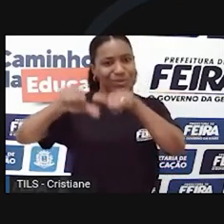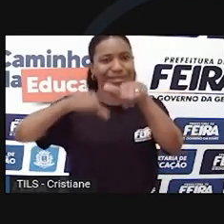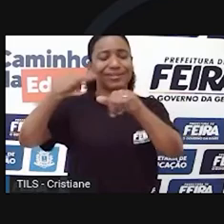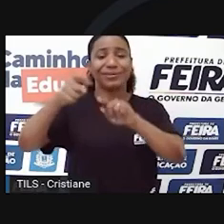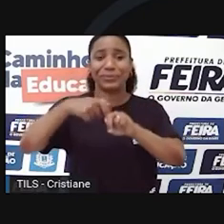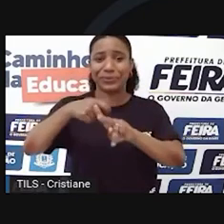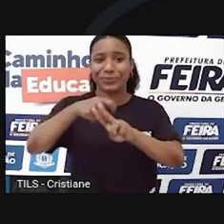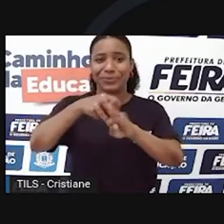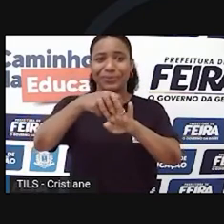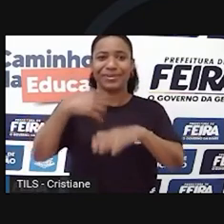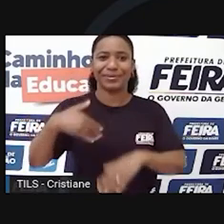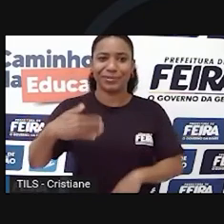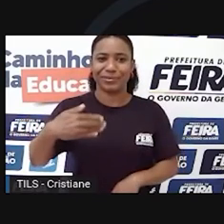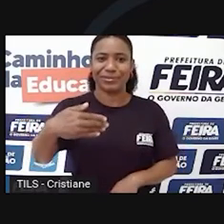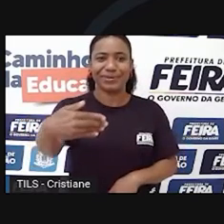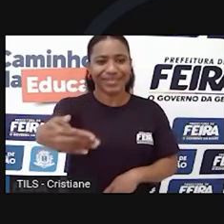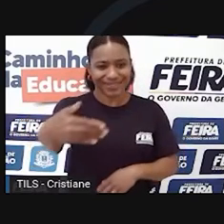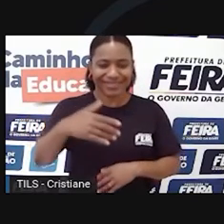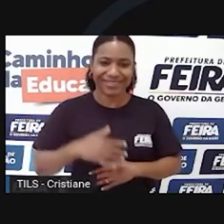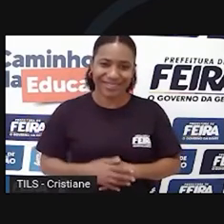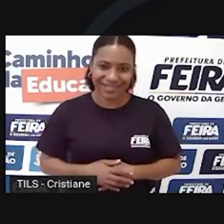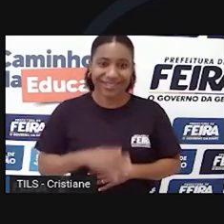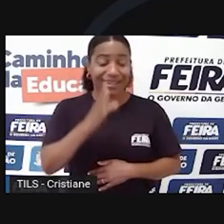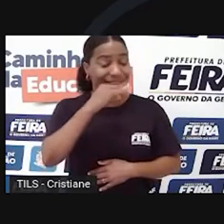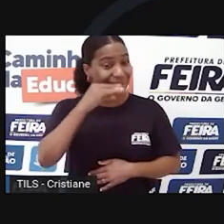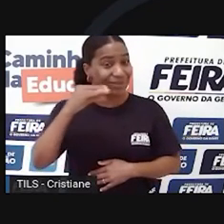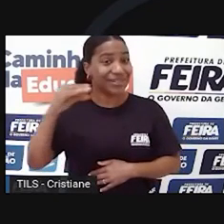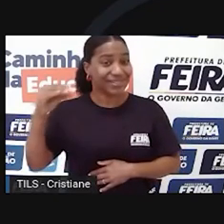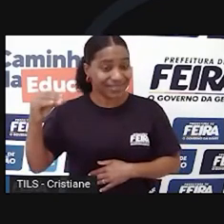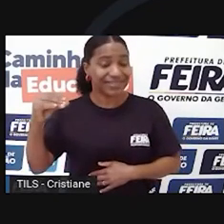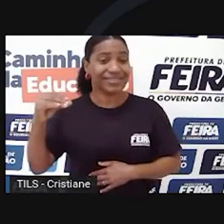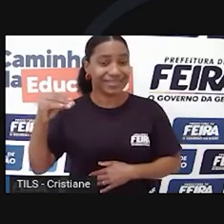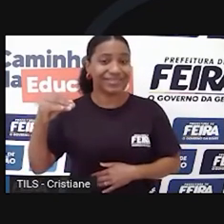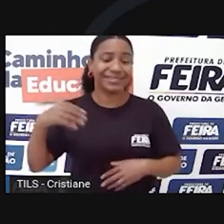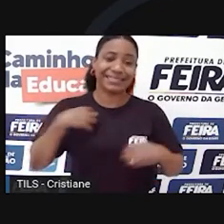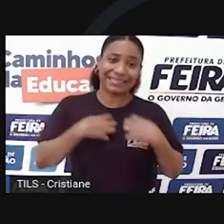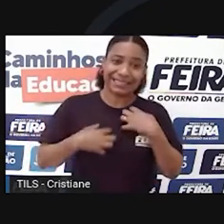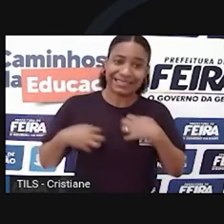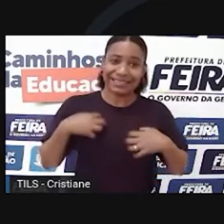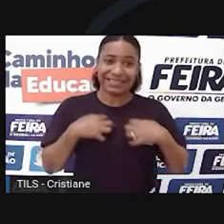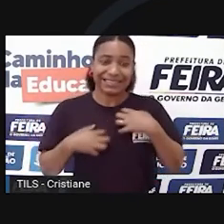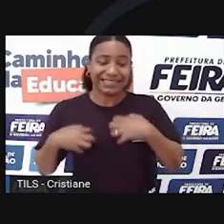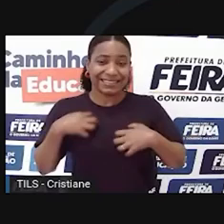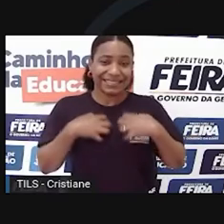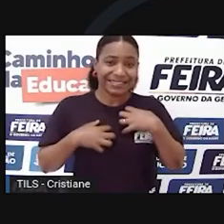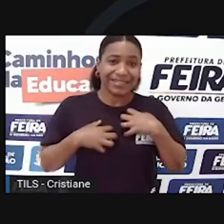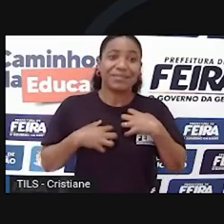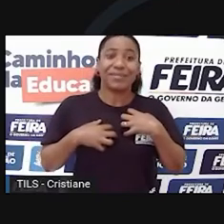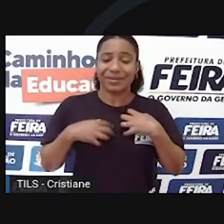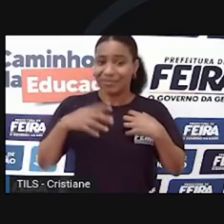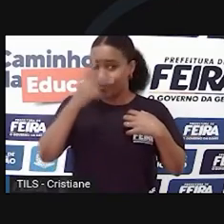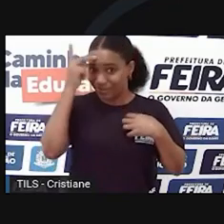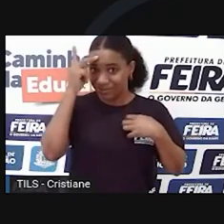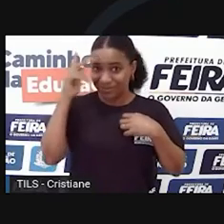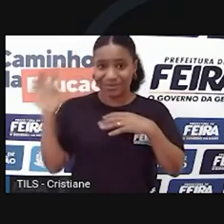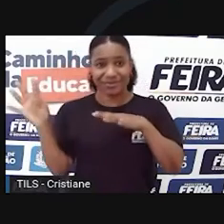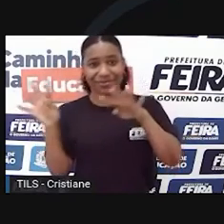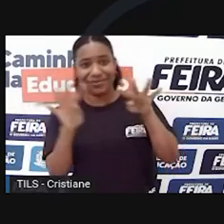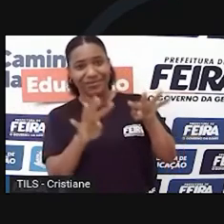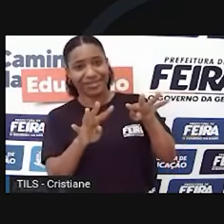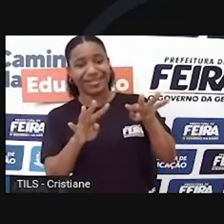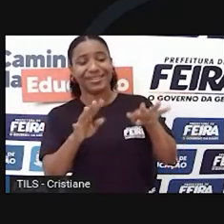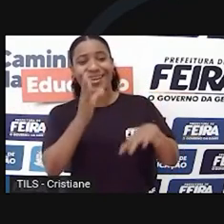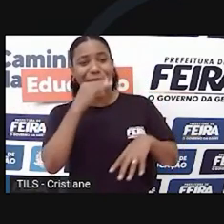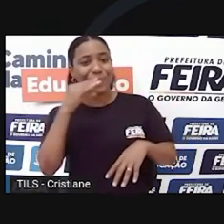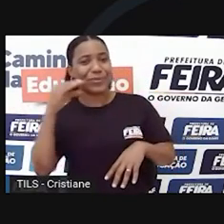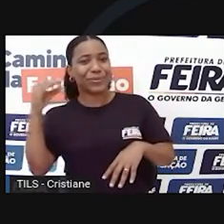vez adiante. Ela costuma ser agoniante para quem está nela, ao mesmo tempo as pessoas que estão fora dela invejam muito. A criança